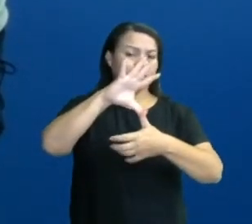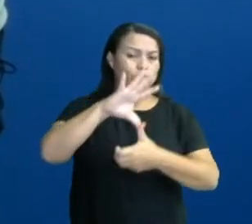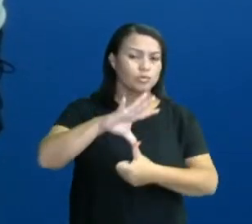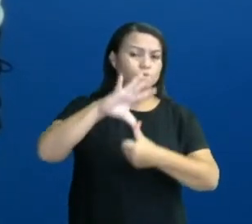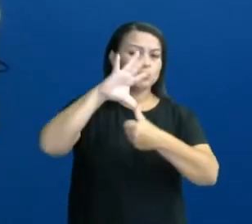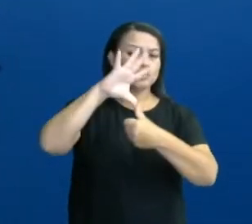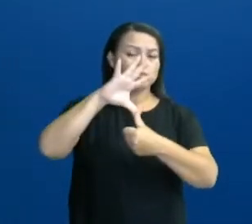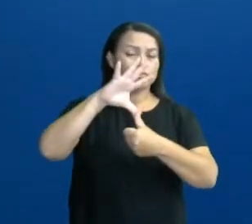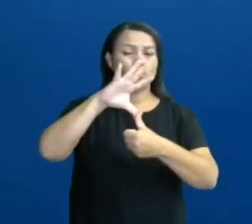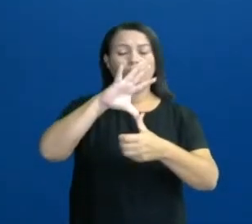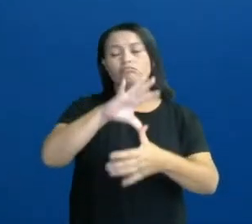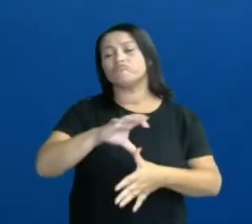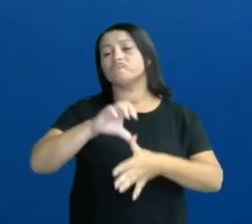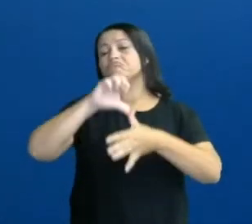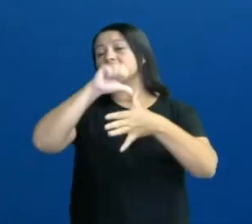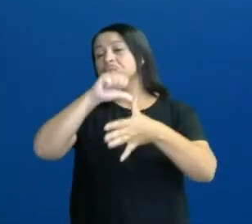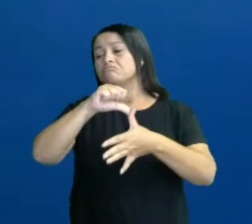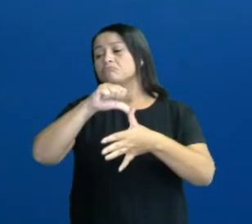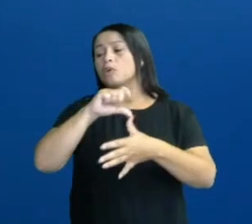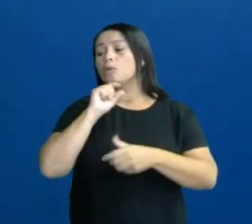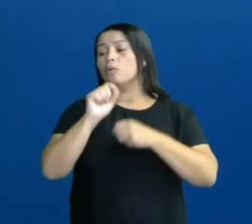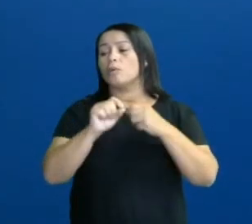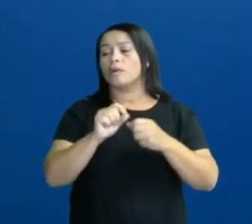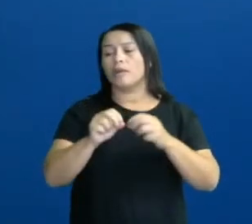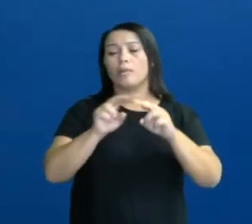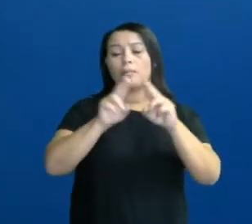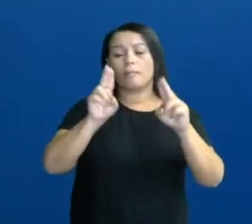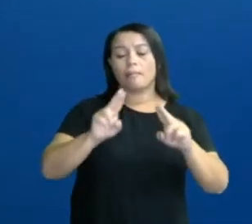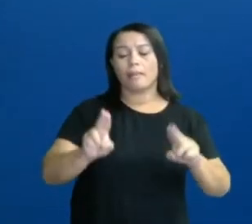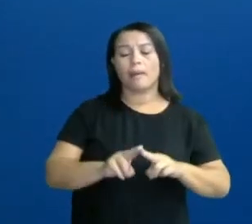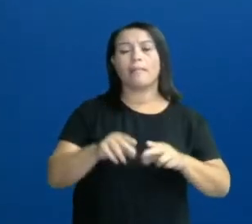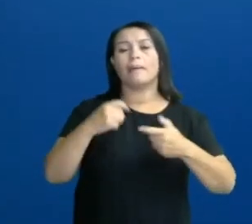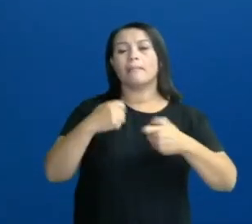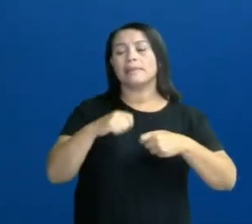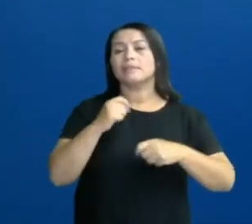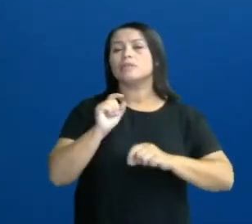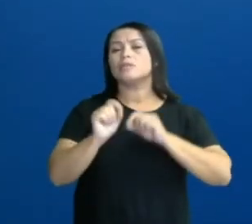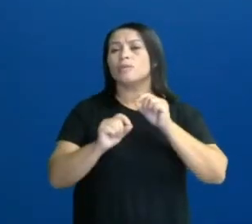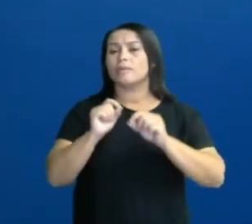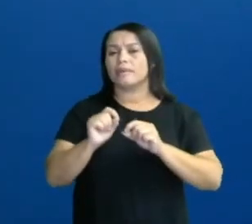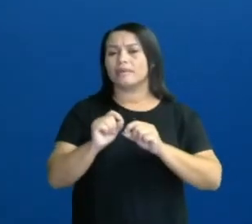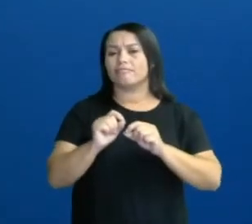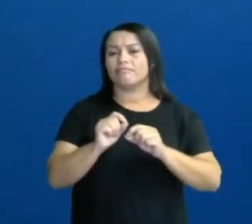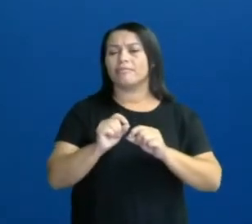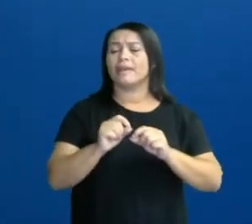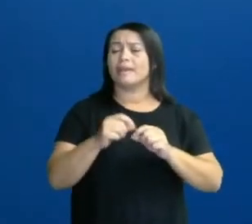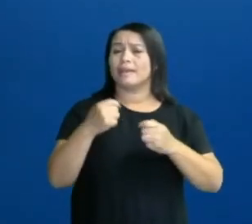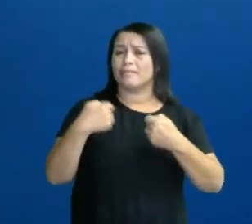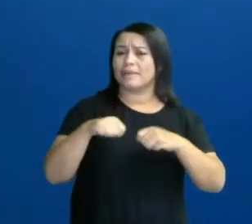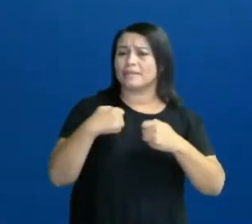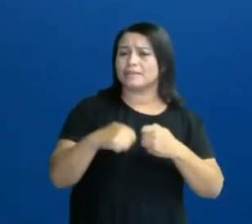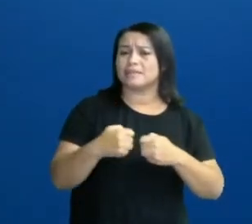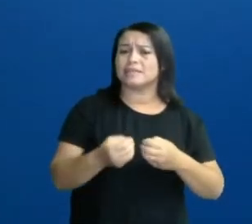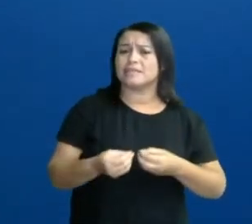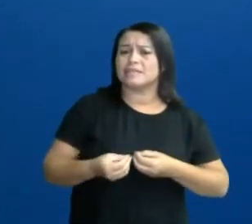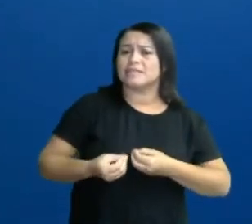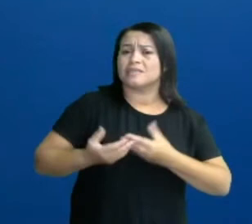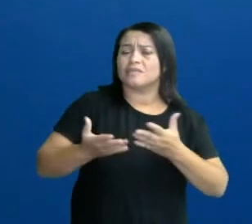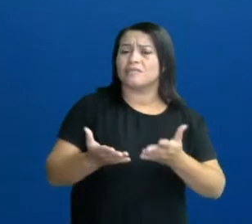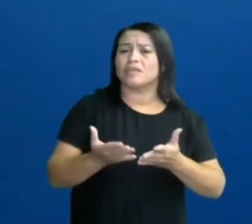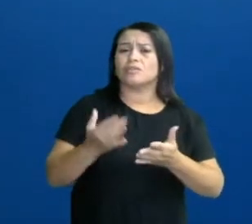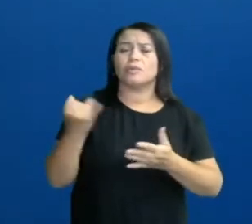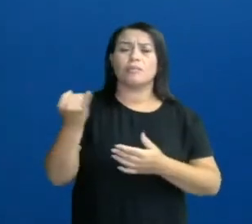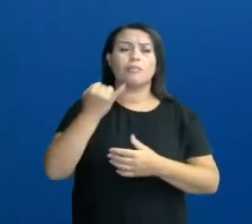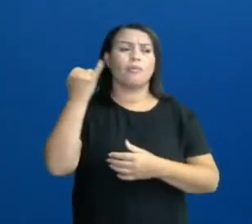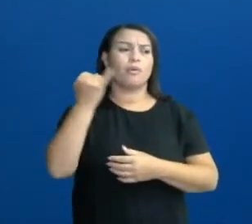que são importantes. Lembrando, o mapa ele precisa ter alguns elementos para que ele sirva exatamente a sua função, que é representar